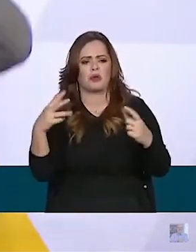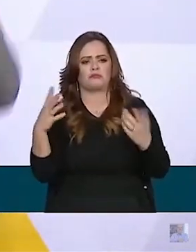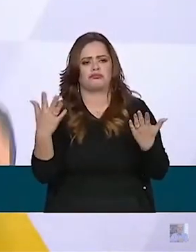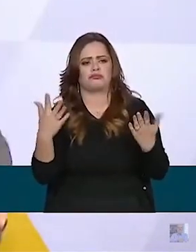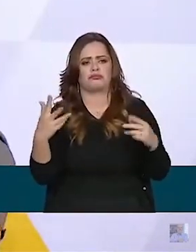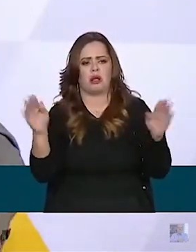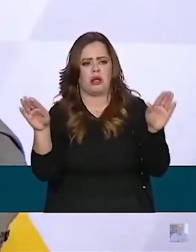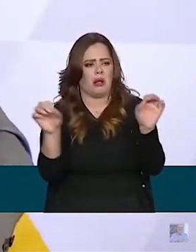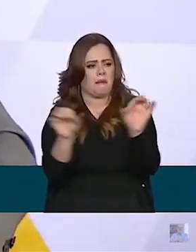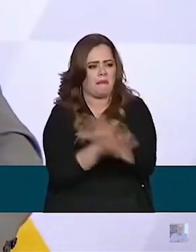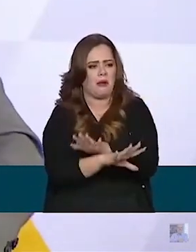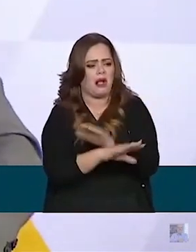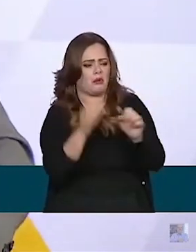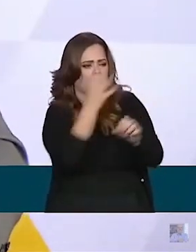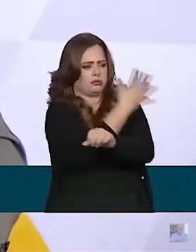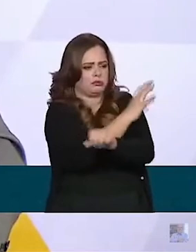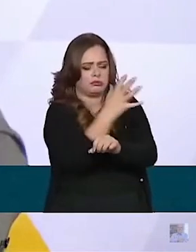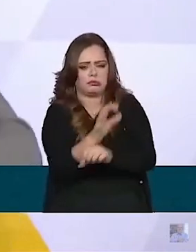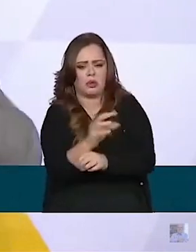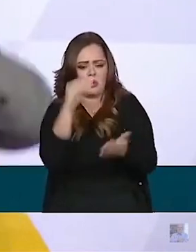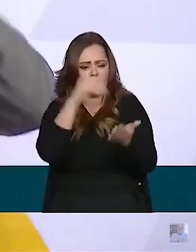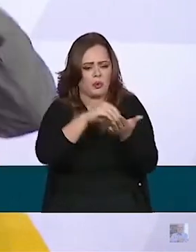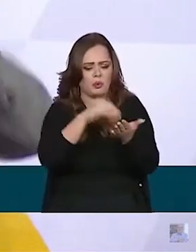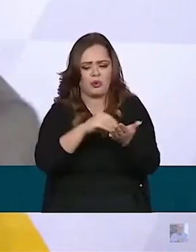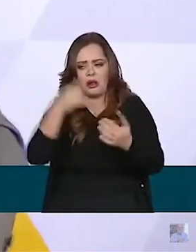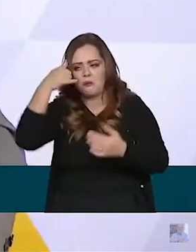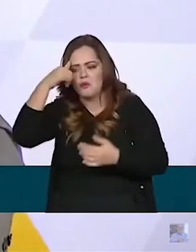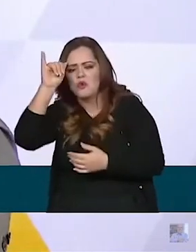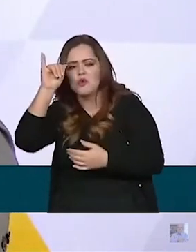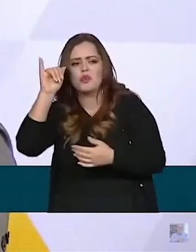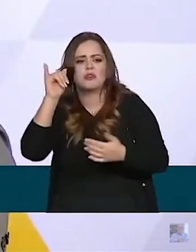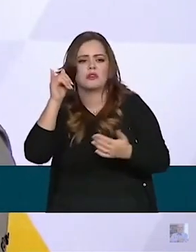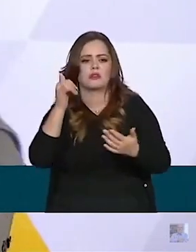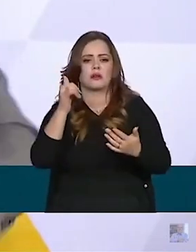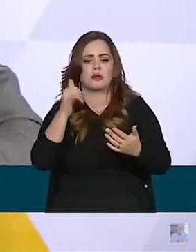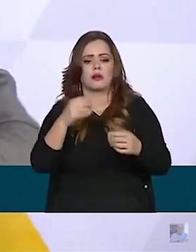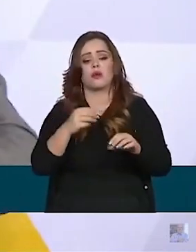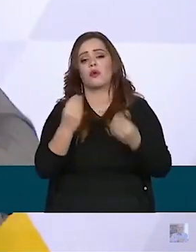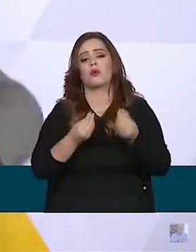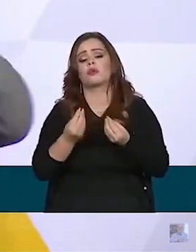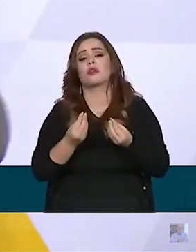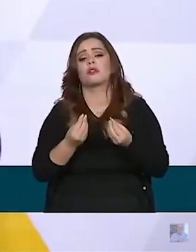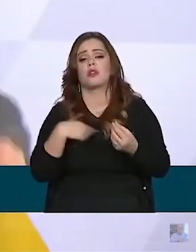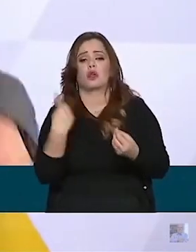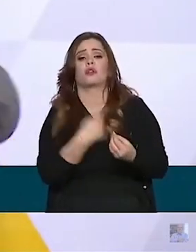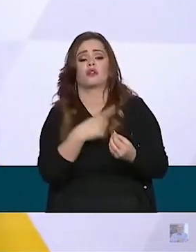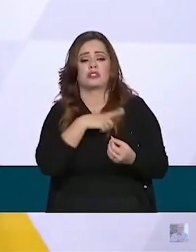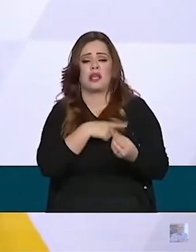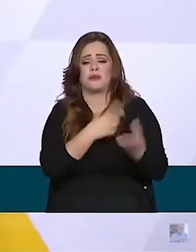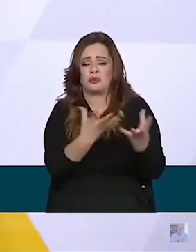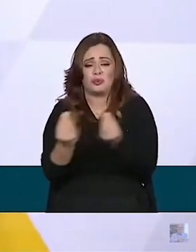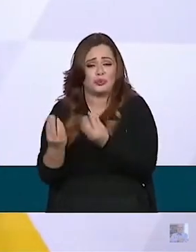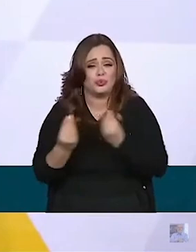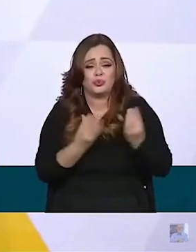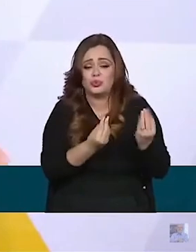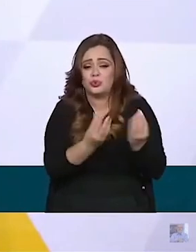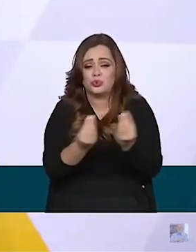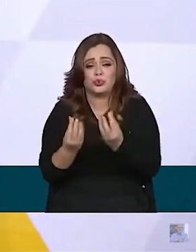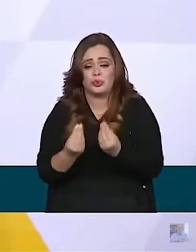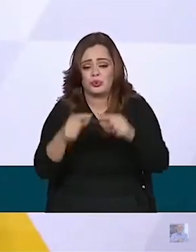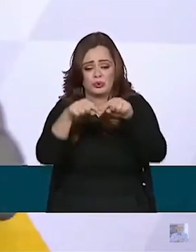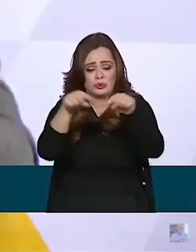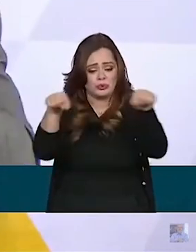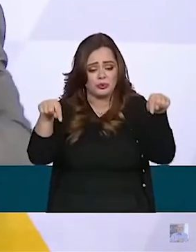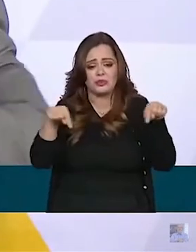para criar uma vaca ou para plantar um capim ou para plantar um pé de milho. Ou seja, nós temos milhões e milhões de hectares de